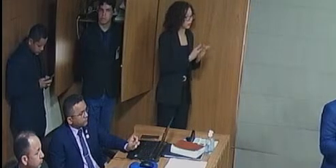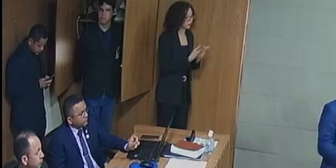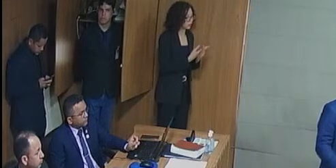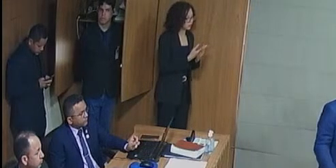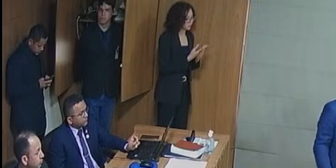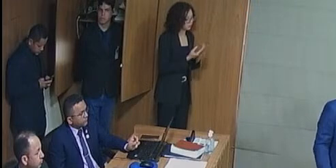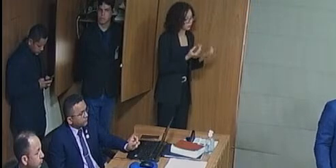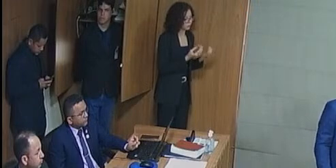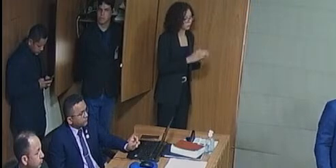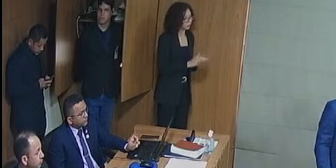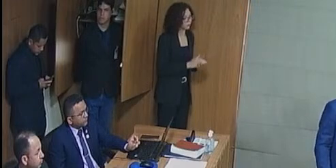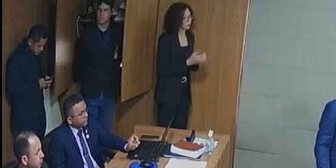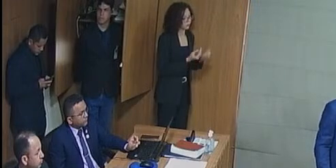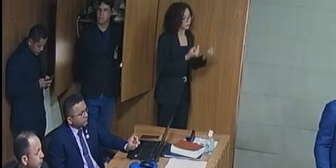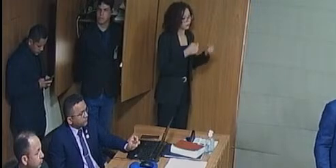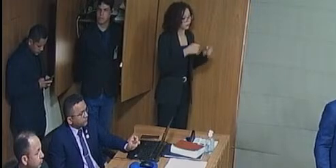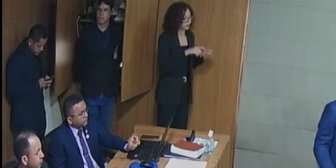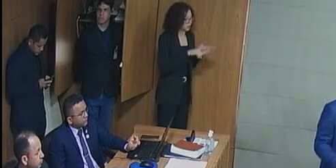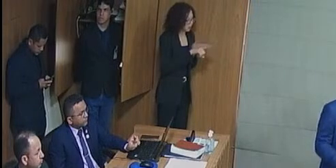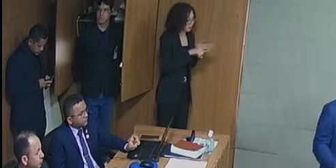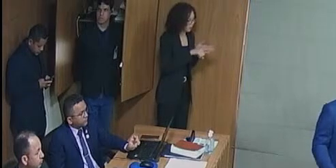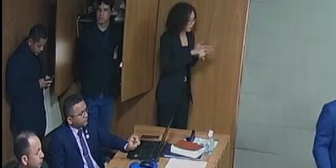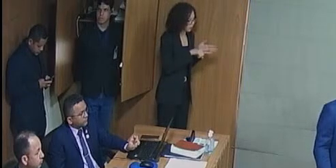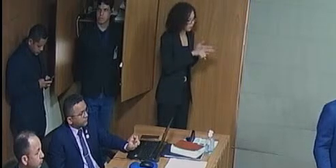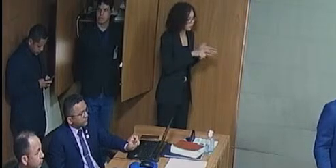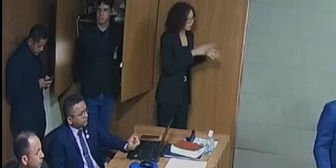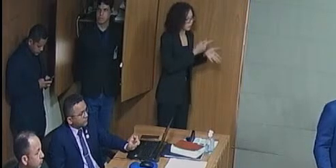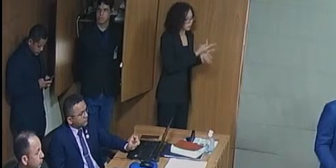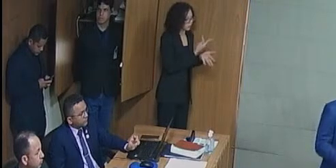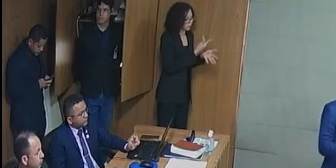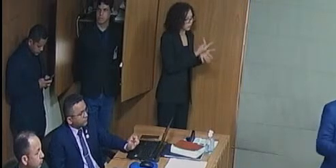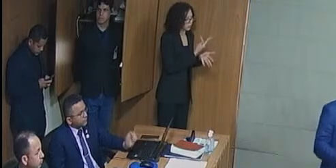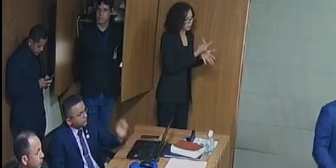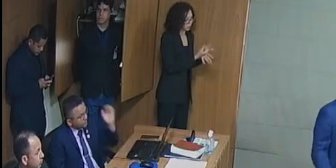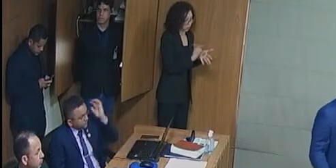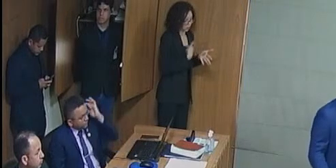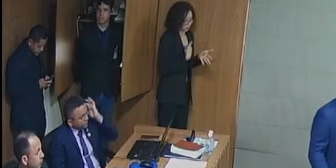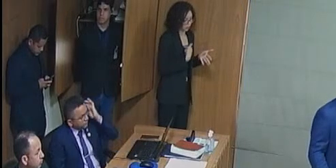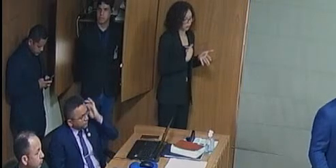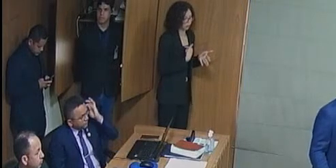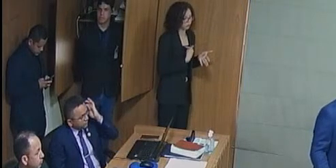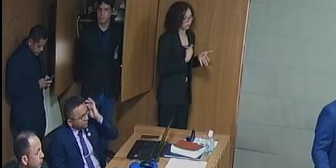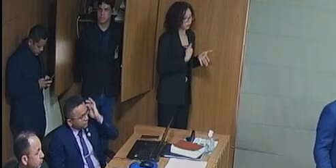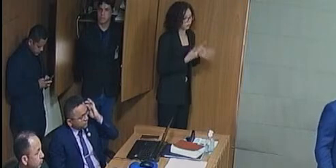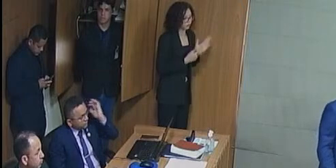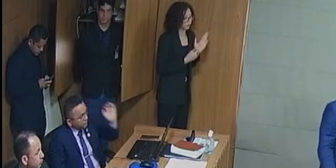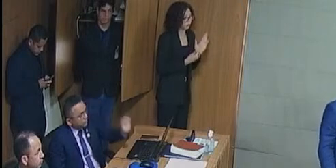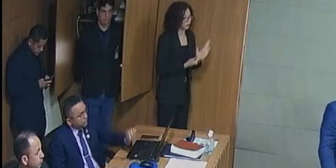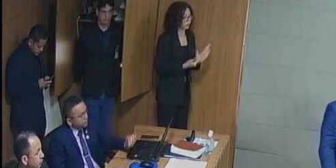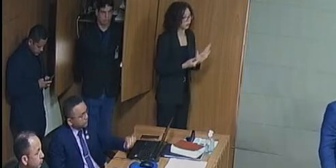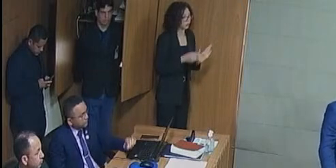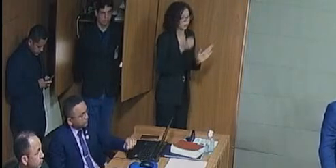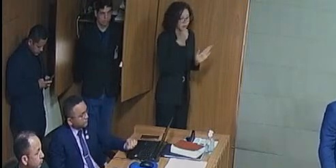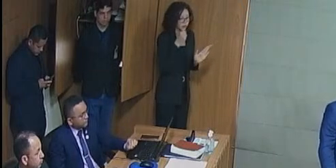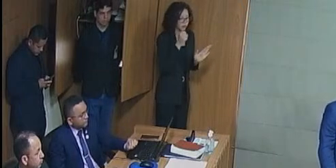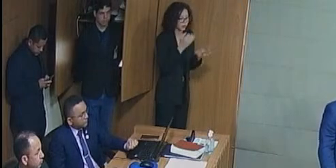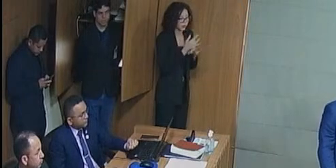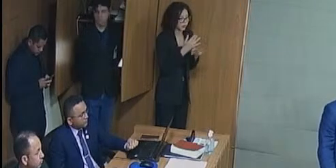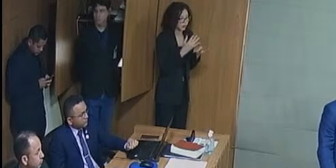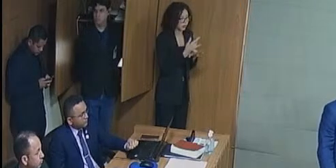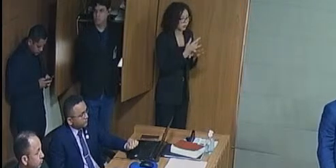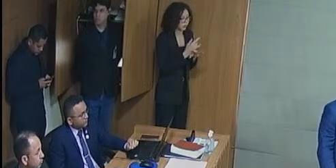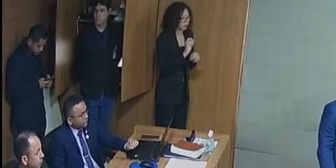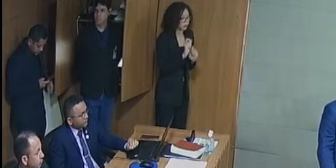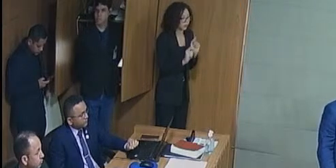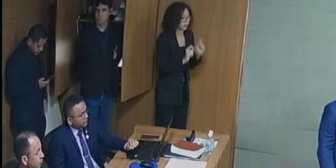procedimento investigatório de número X que eu vou mostrar aqui a imprensa a cidade distribuir a vocês o